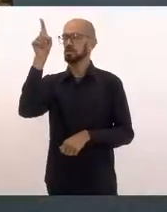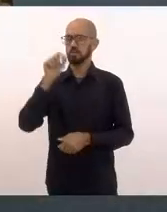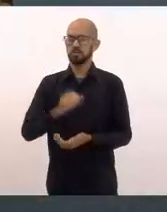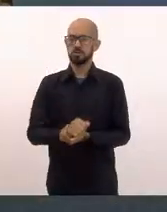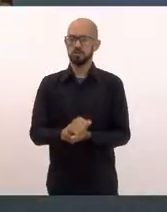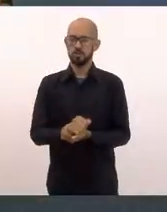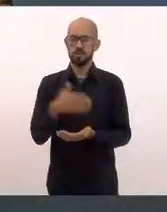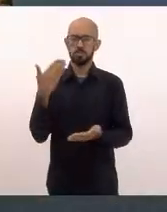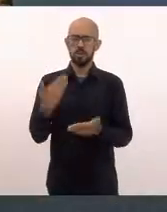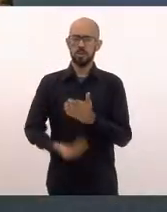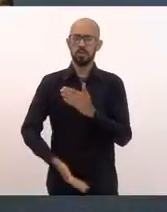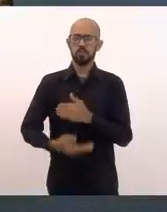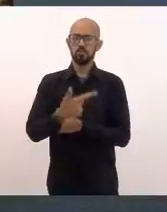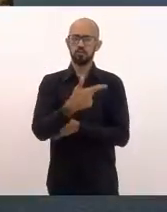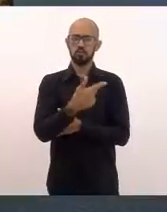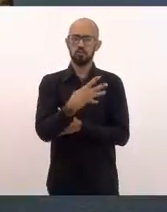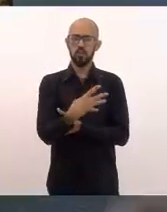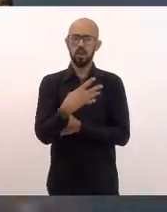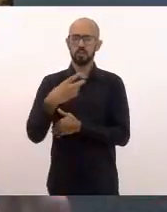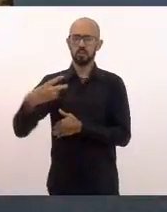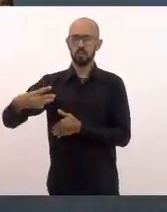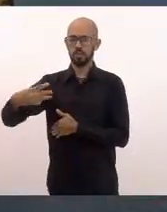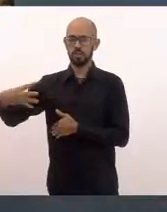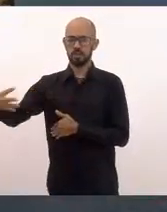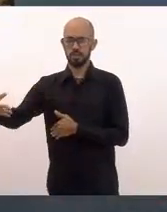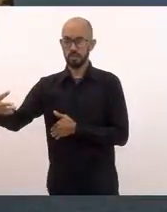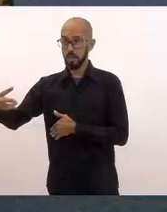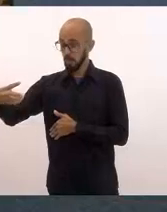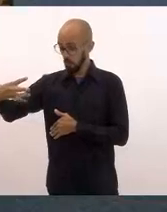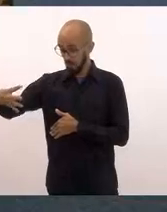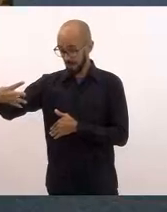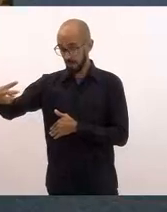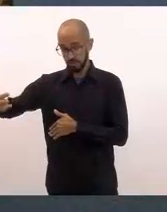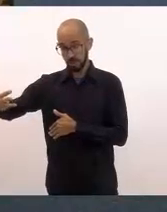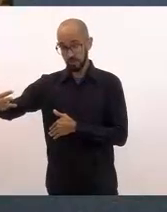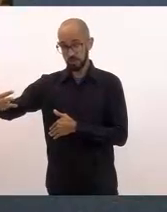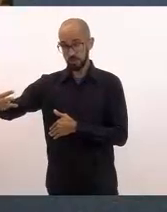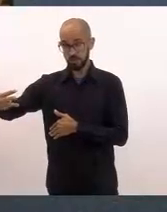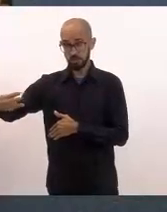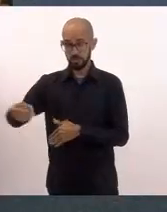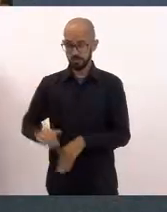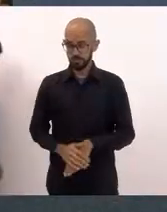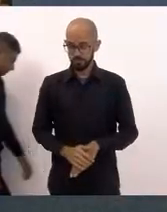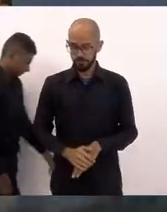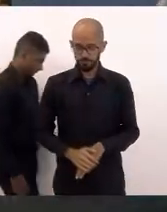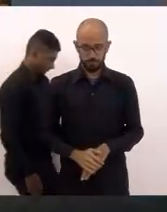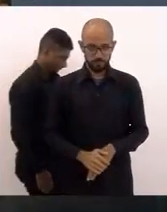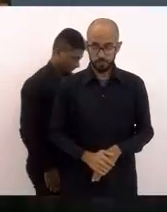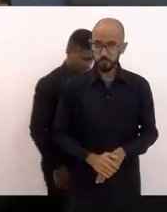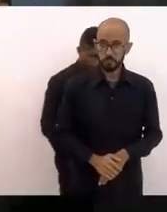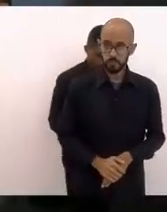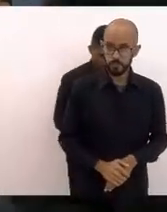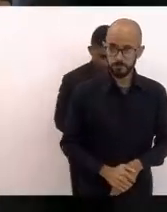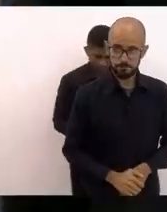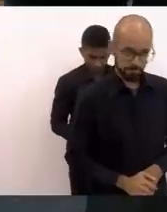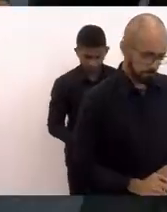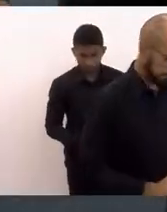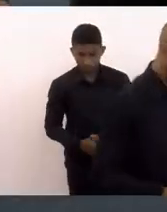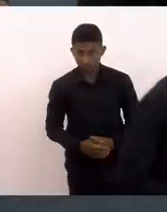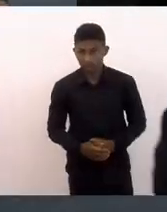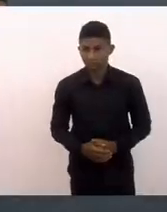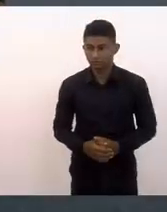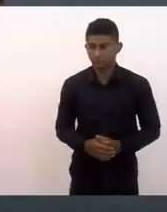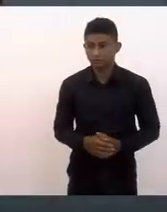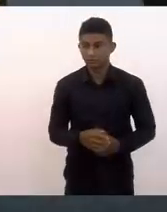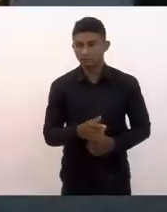Perdemos de 24 a 43. Nas outras votações passadas, quando eu votei, tentaram